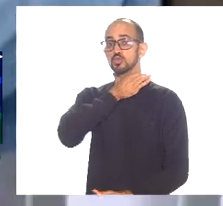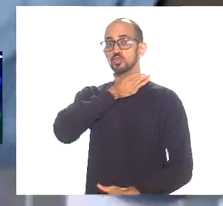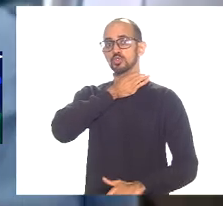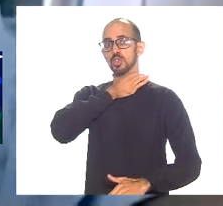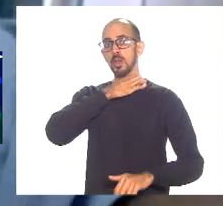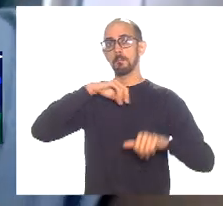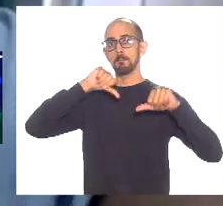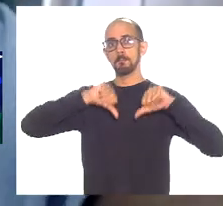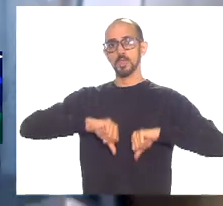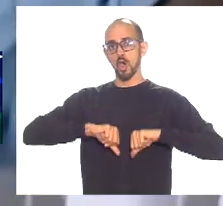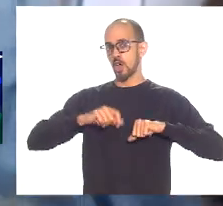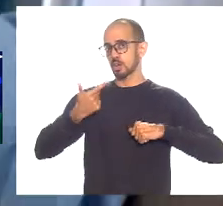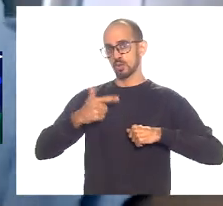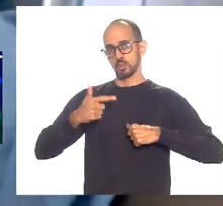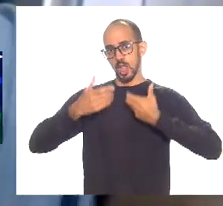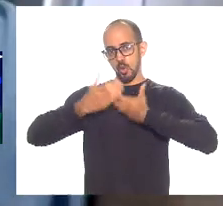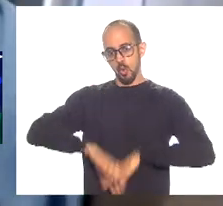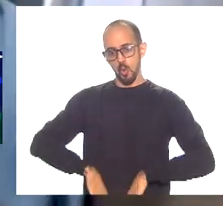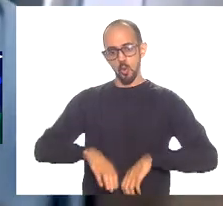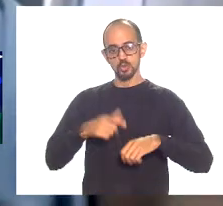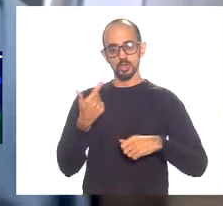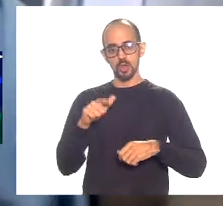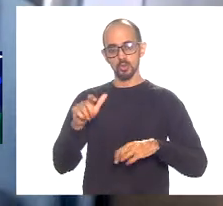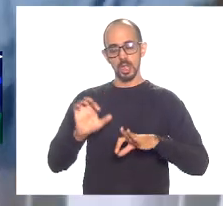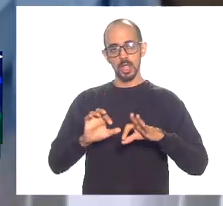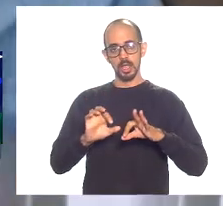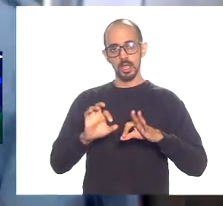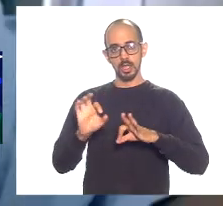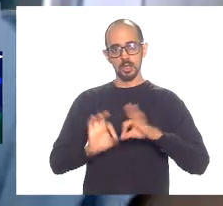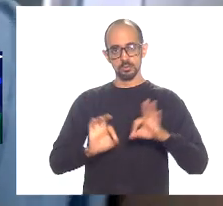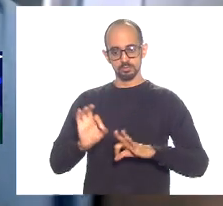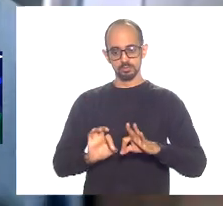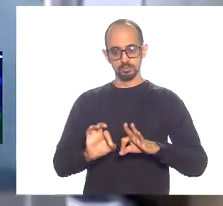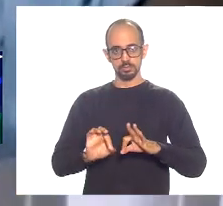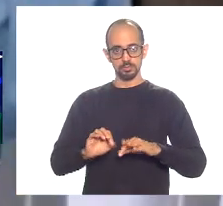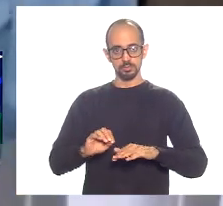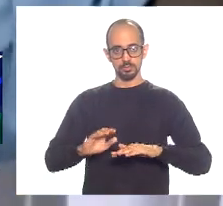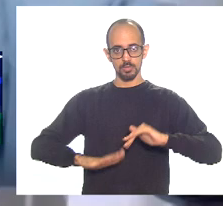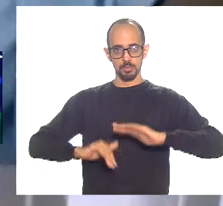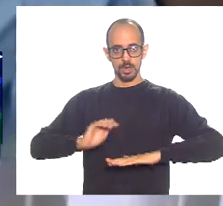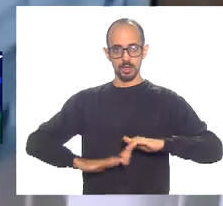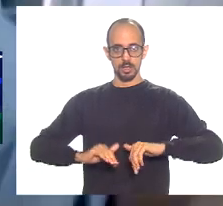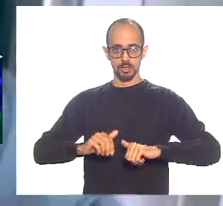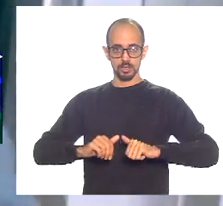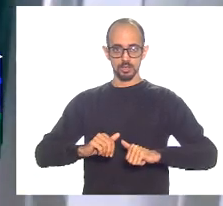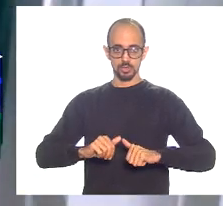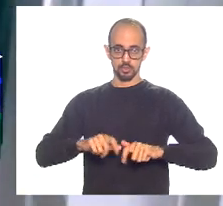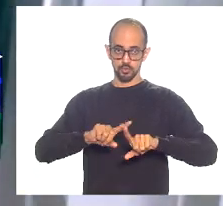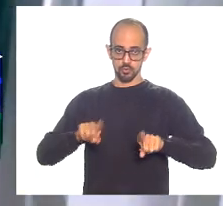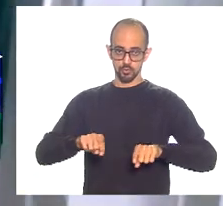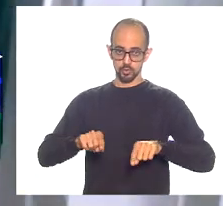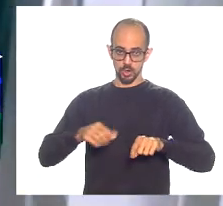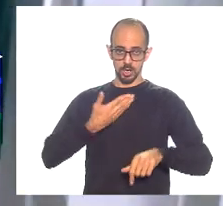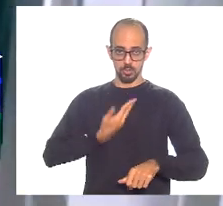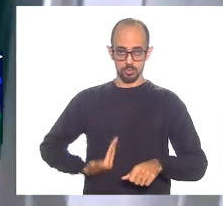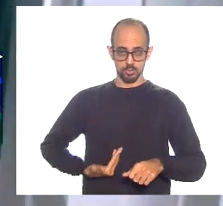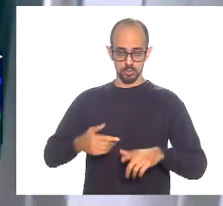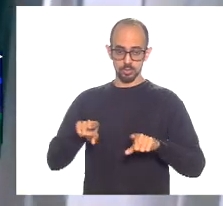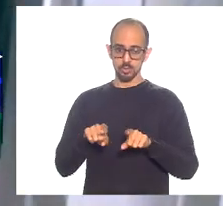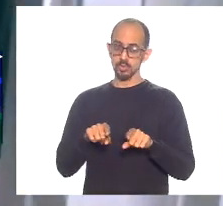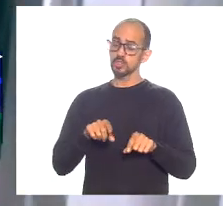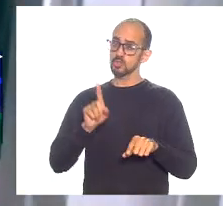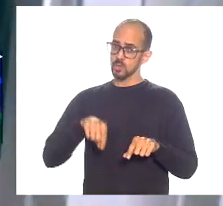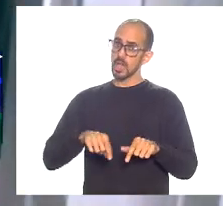né Sem concurso sem plano de carros é com o regime Previdenciário que ela vez mais ricas cada vez mais altas e por isso